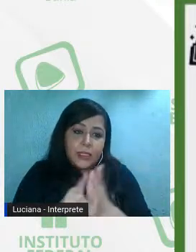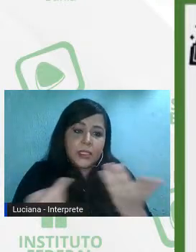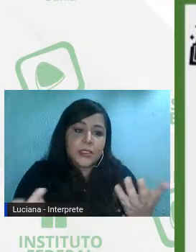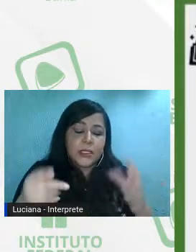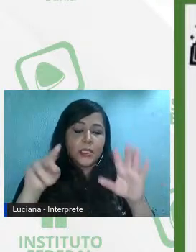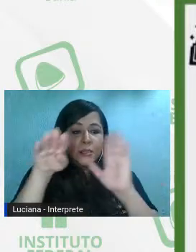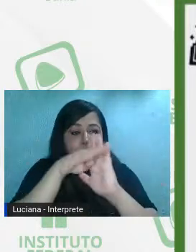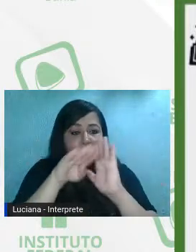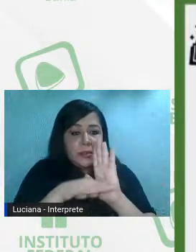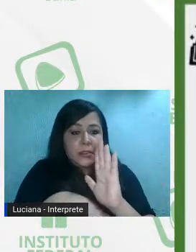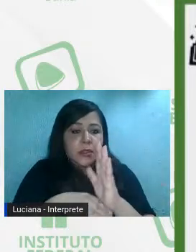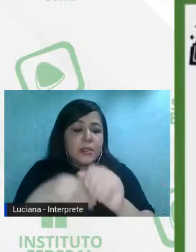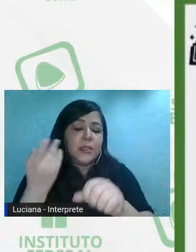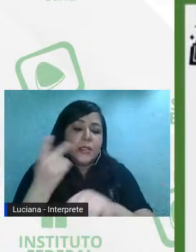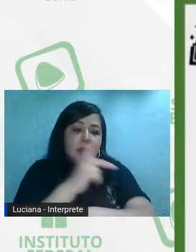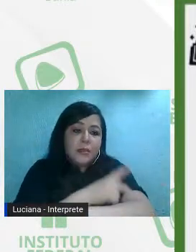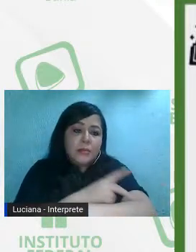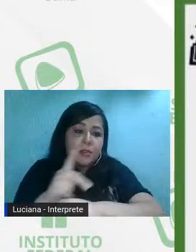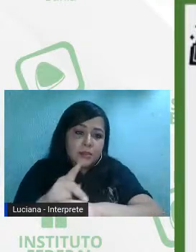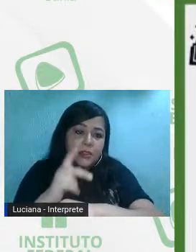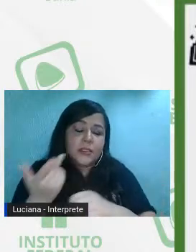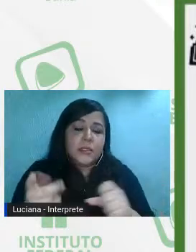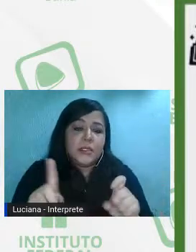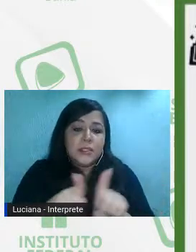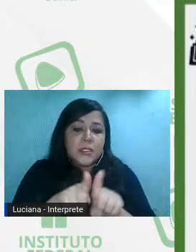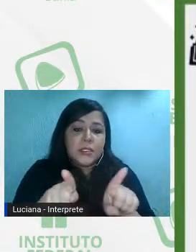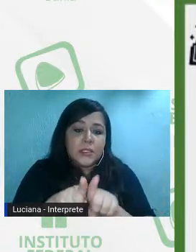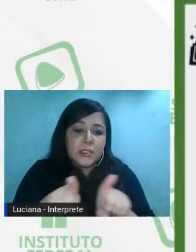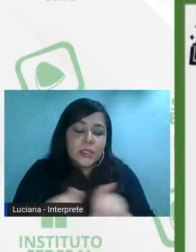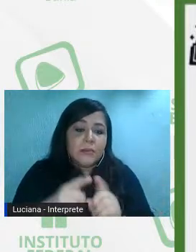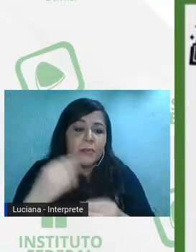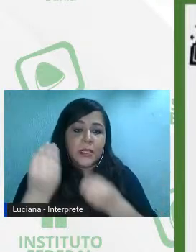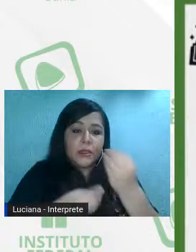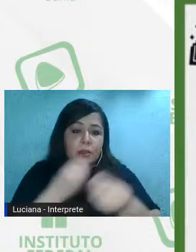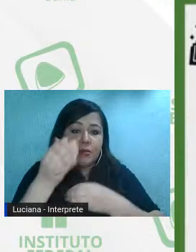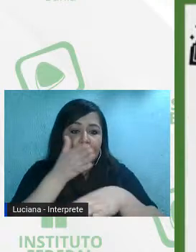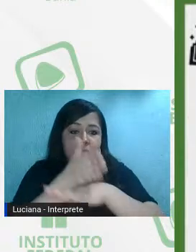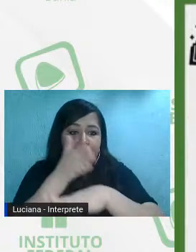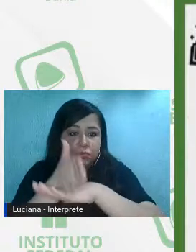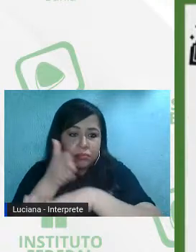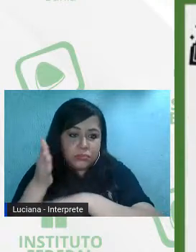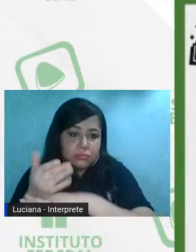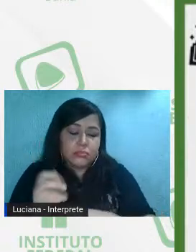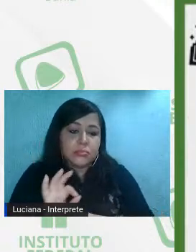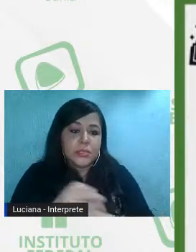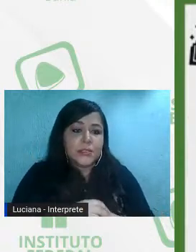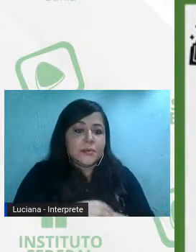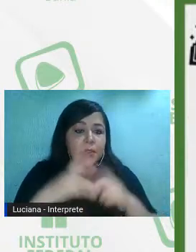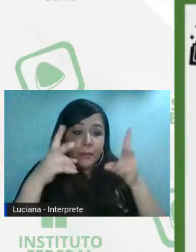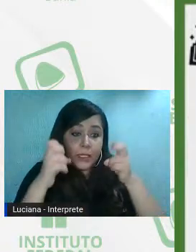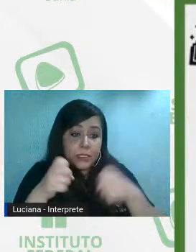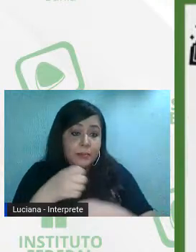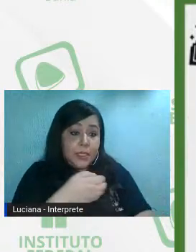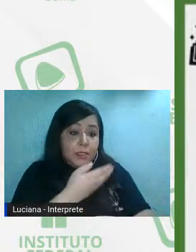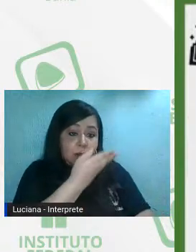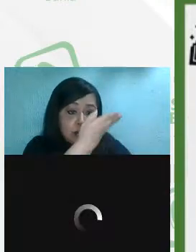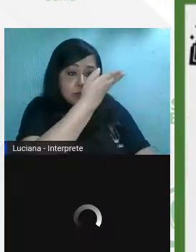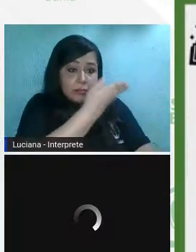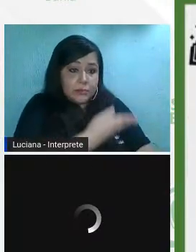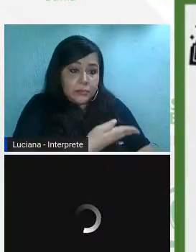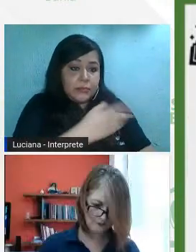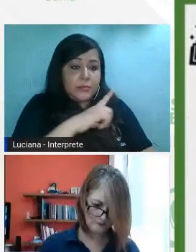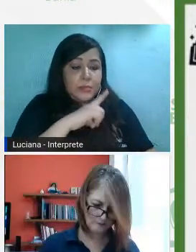observação, regência e as ações colaborativas que a gente teve dentro do programa. Se vocês perceberem aqui do lado, a gente fez um gráfico em que a